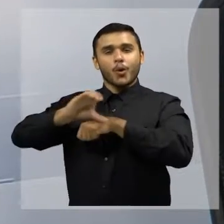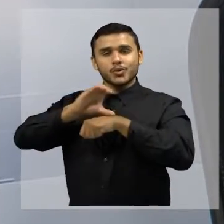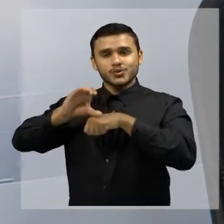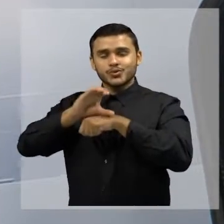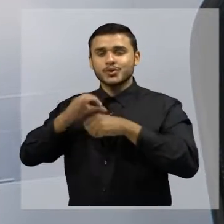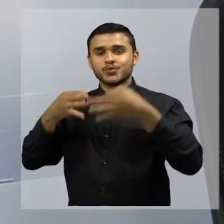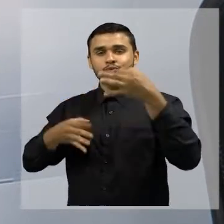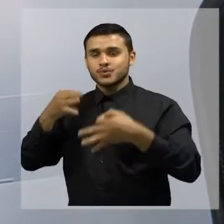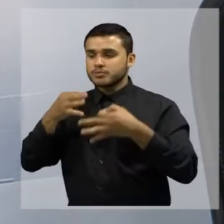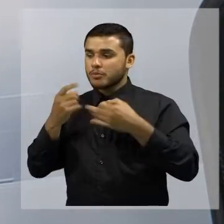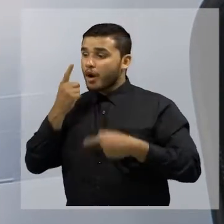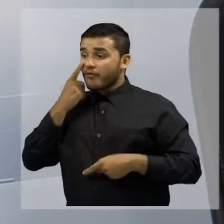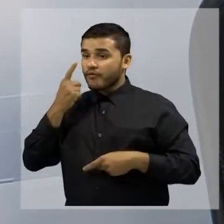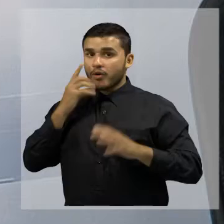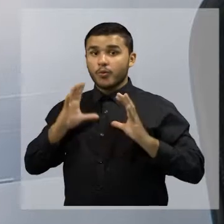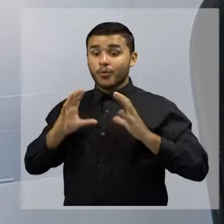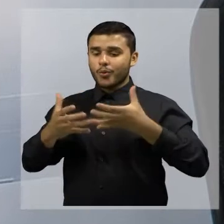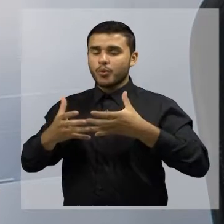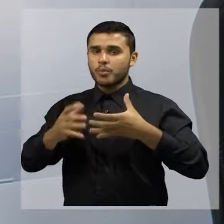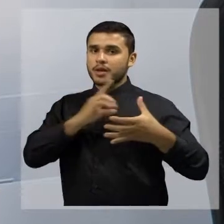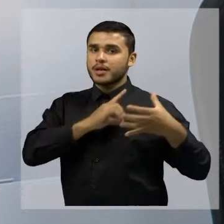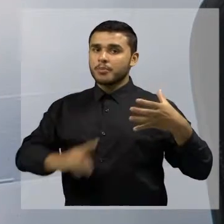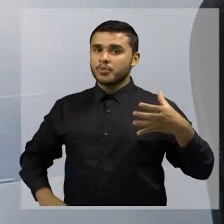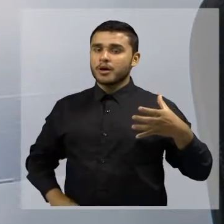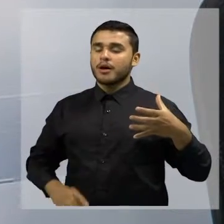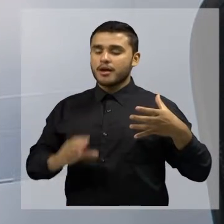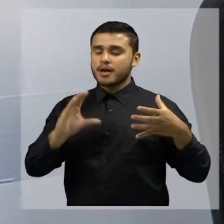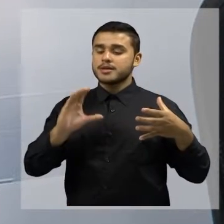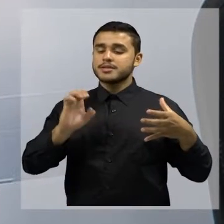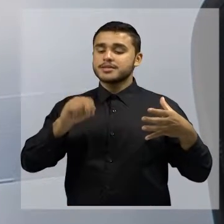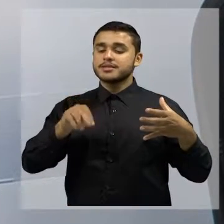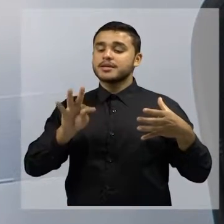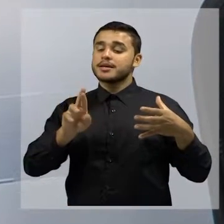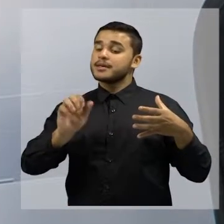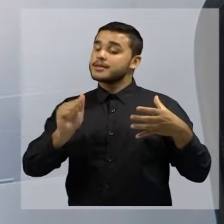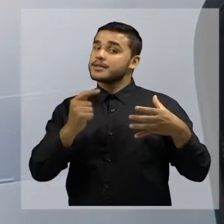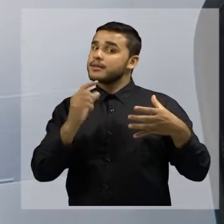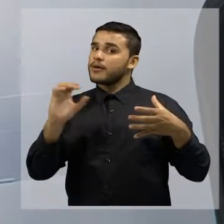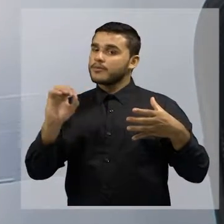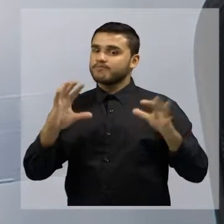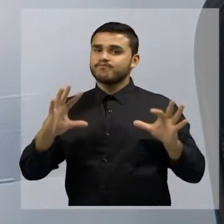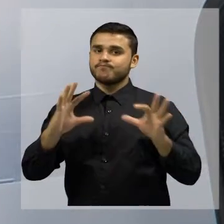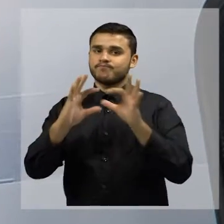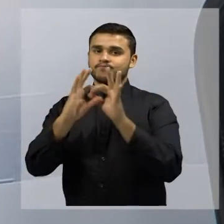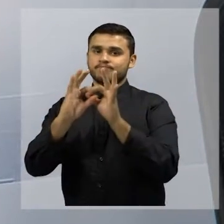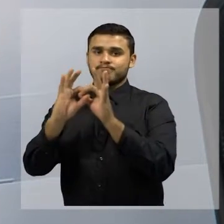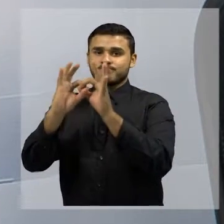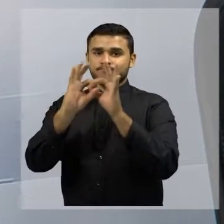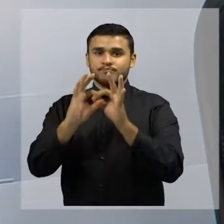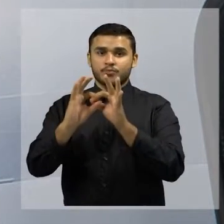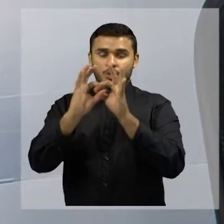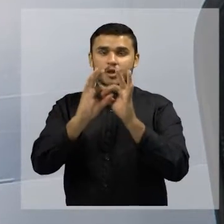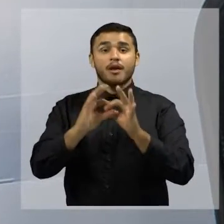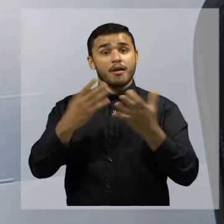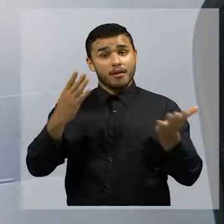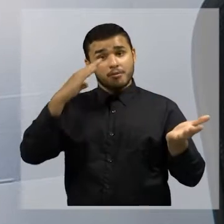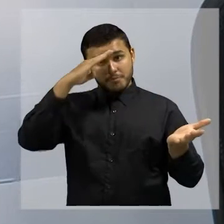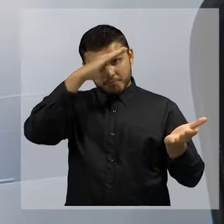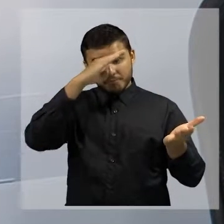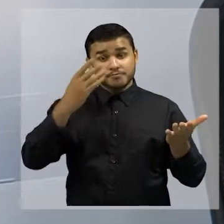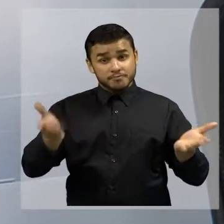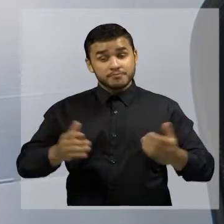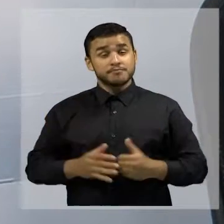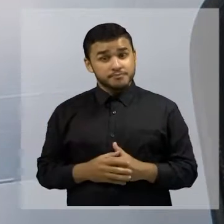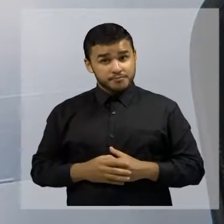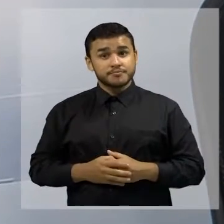o Centrão definitivamente assumiu o papel de aliado do presidente. Para o telespectador, o